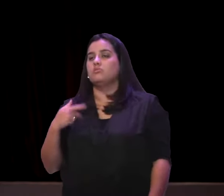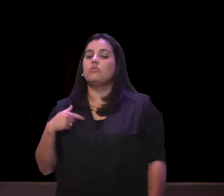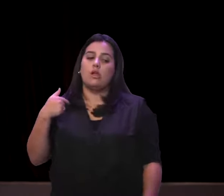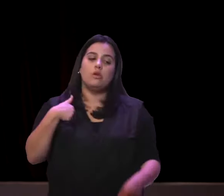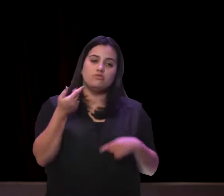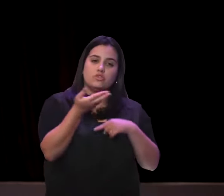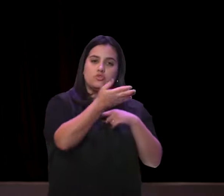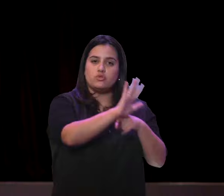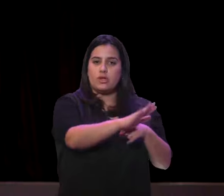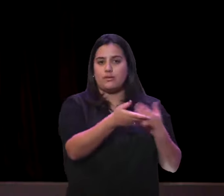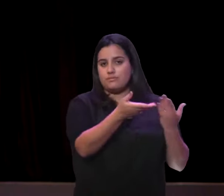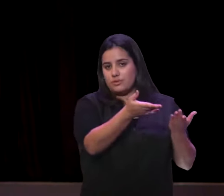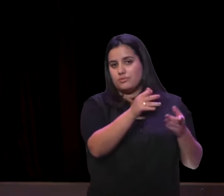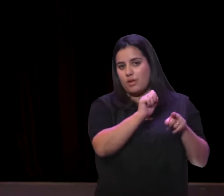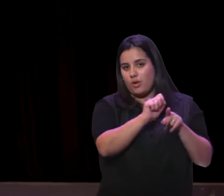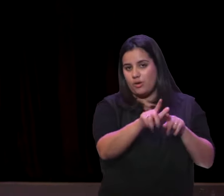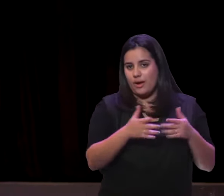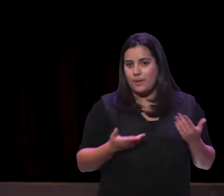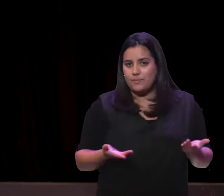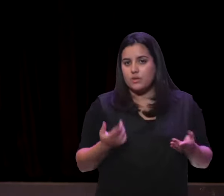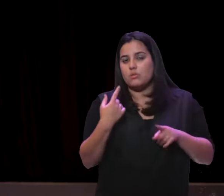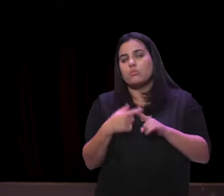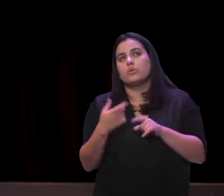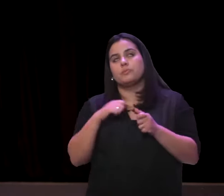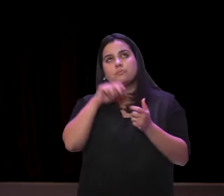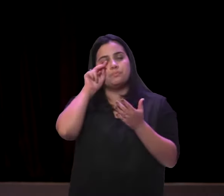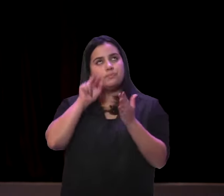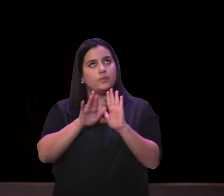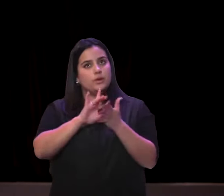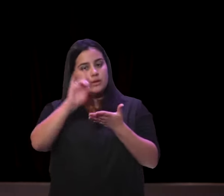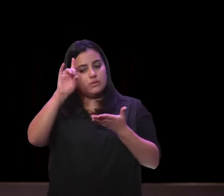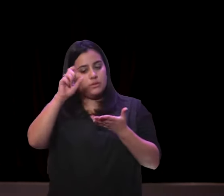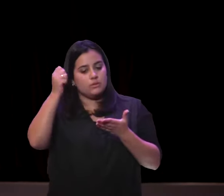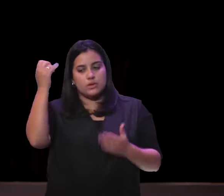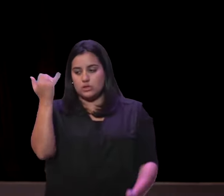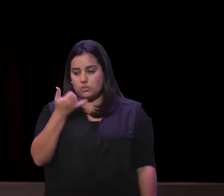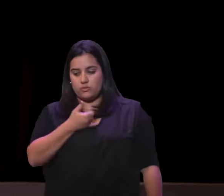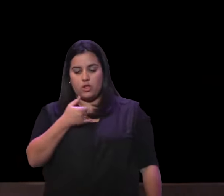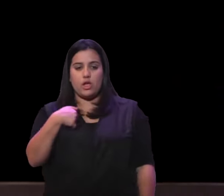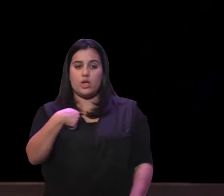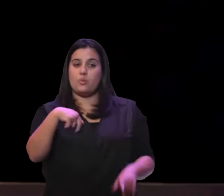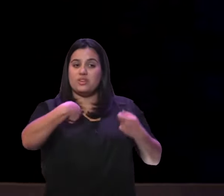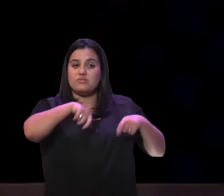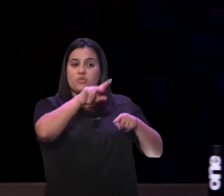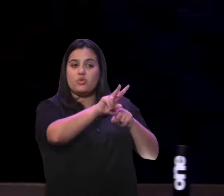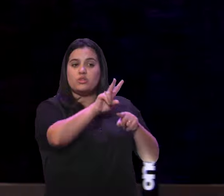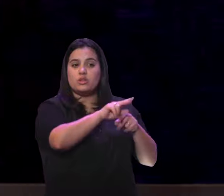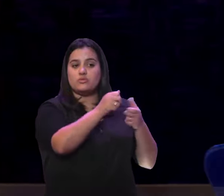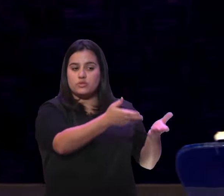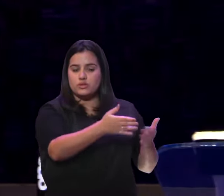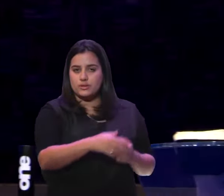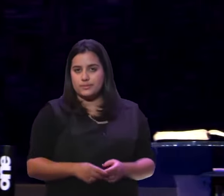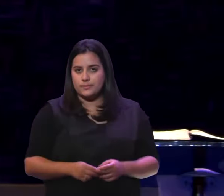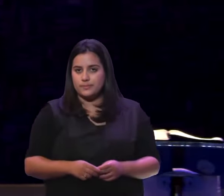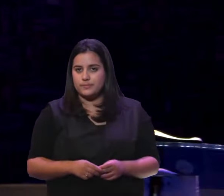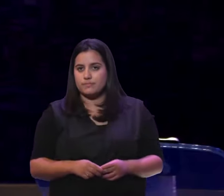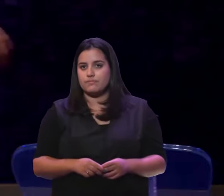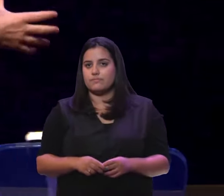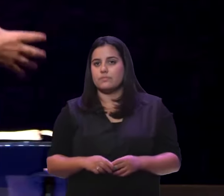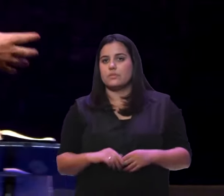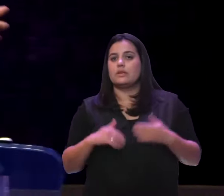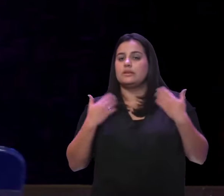seu fiador, porque eu estava lendo a Bíblia, e Deus disse: eu tenho que cuidar de você. Depois